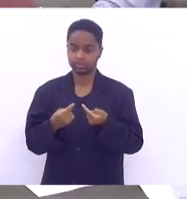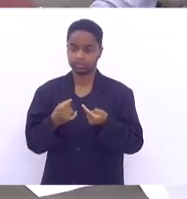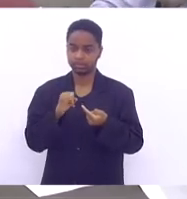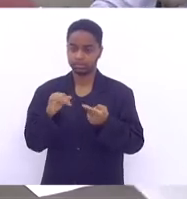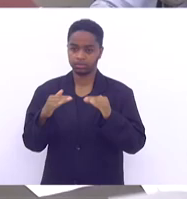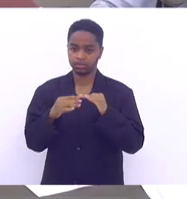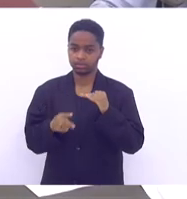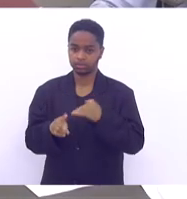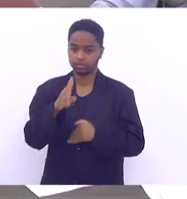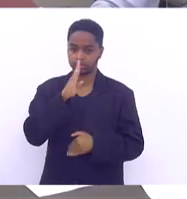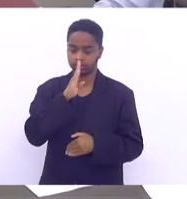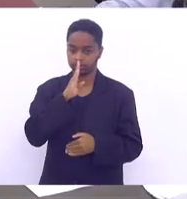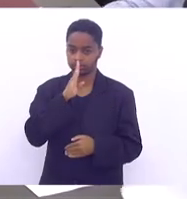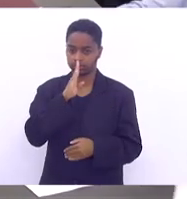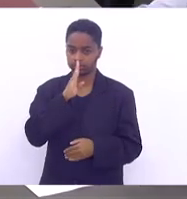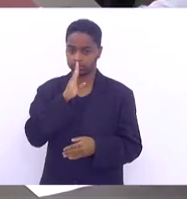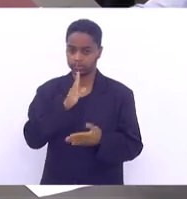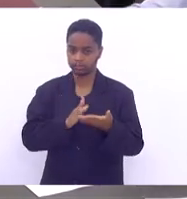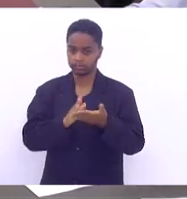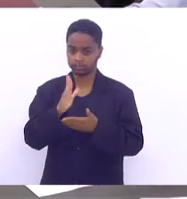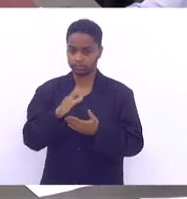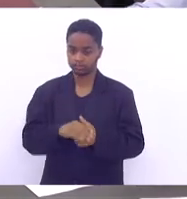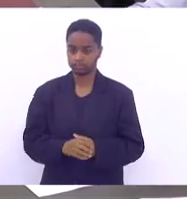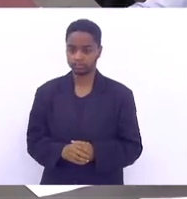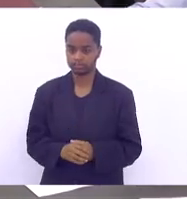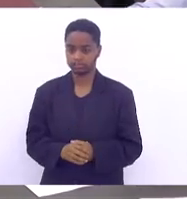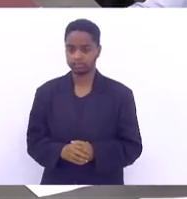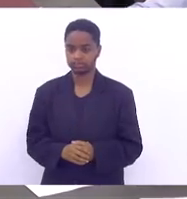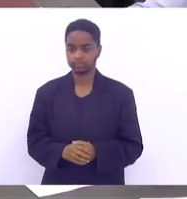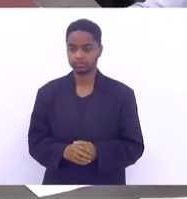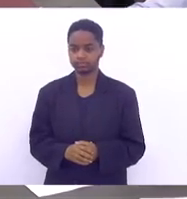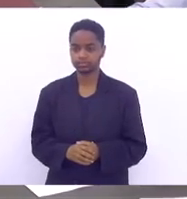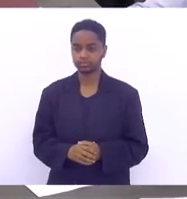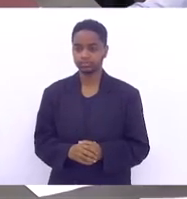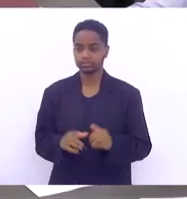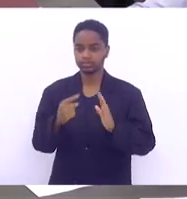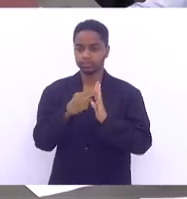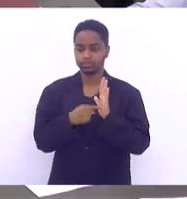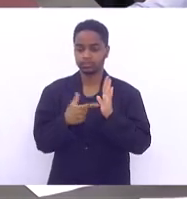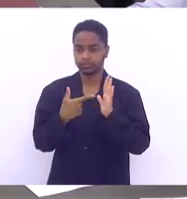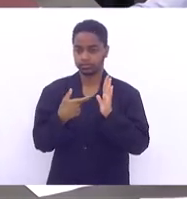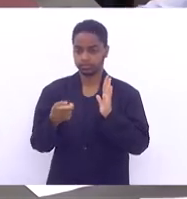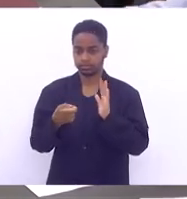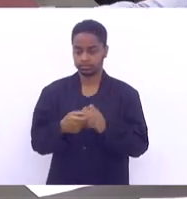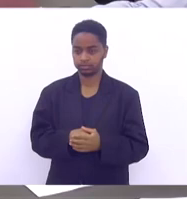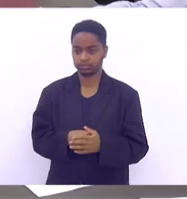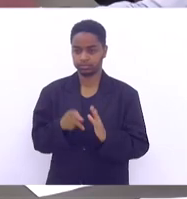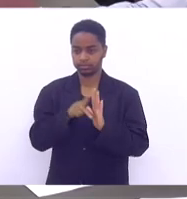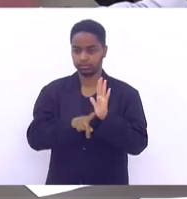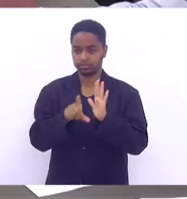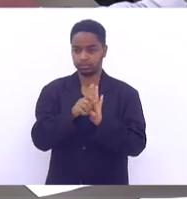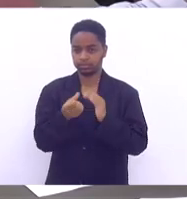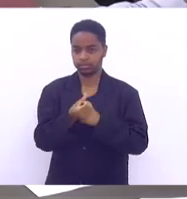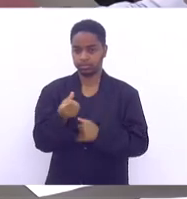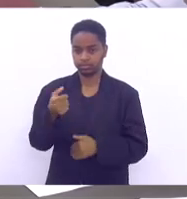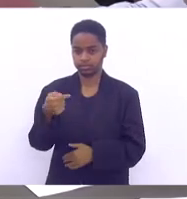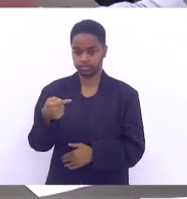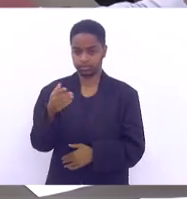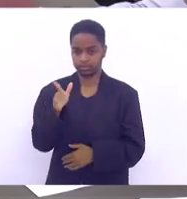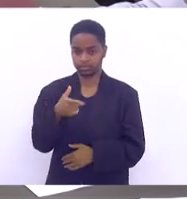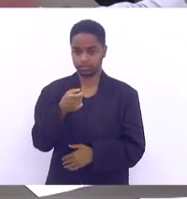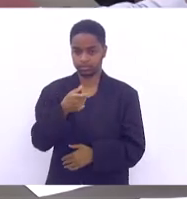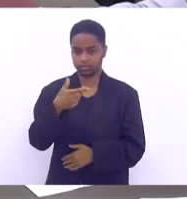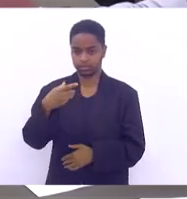Senhores que aprovam, permaneçam como estão. Aprovado. Item 20 da pauta. PL 667